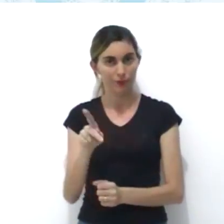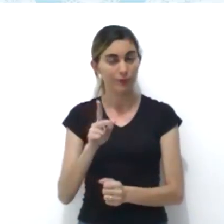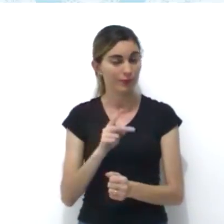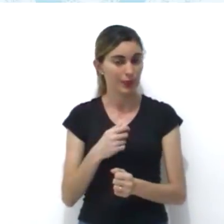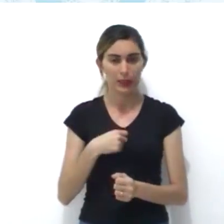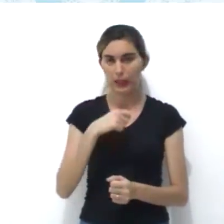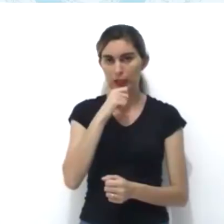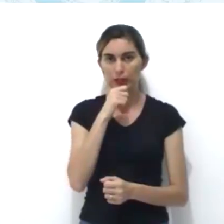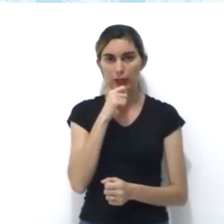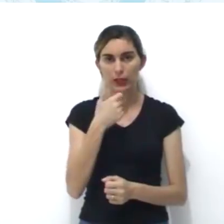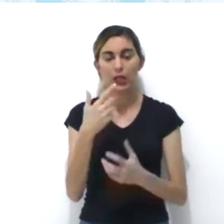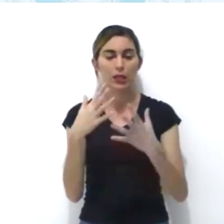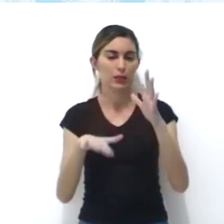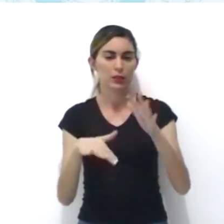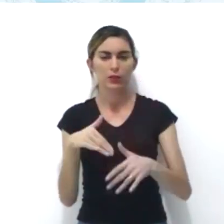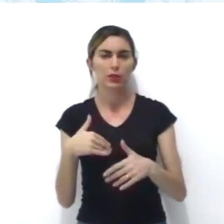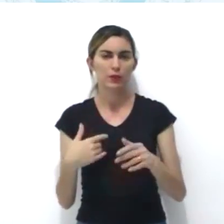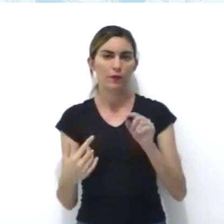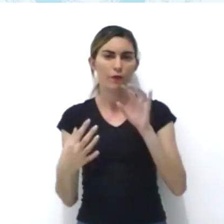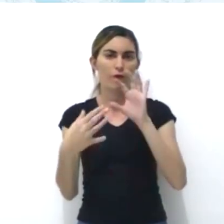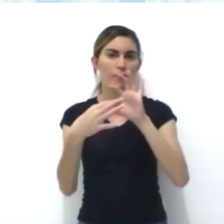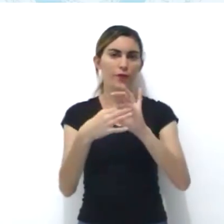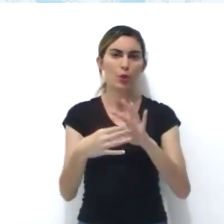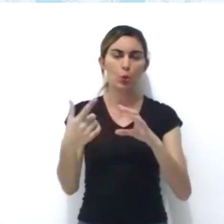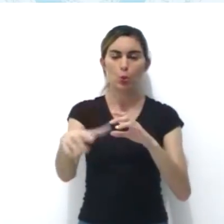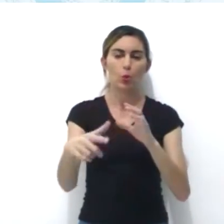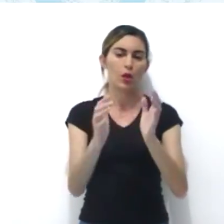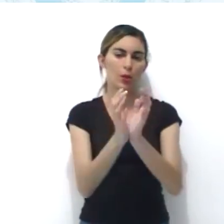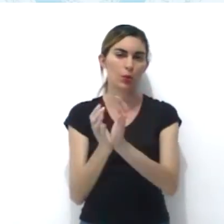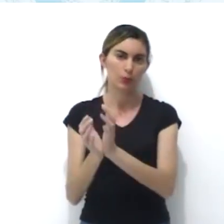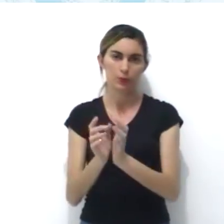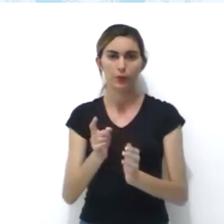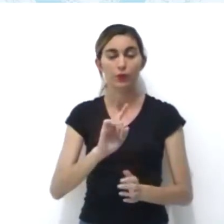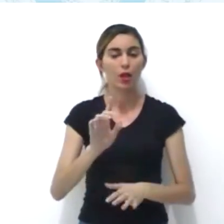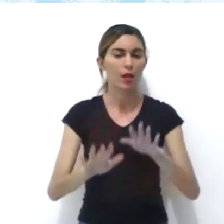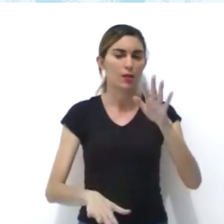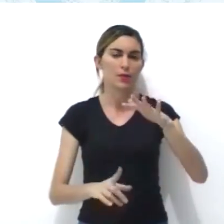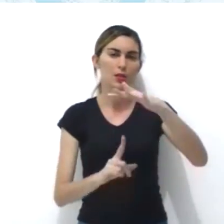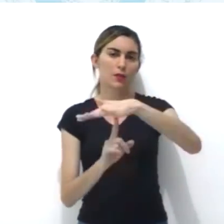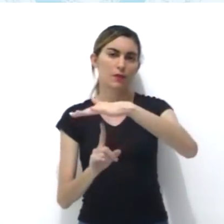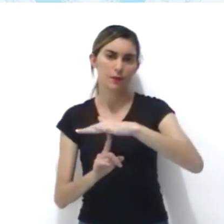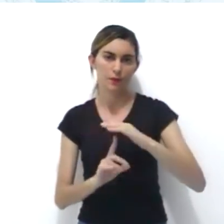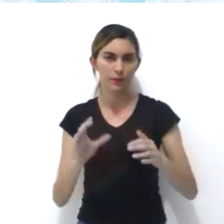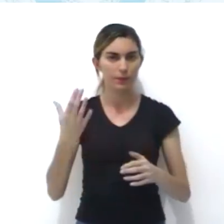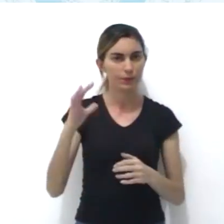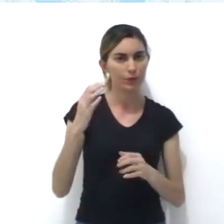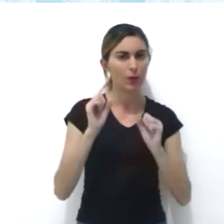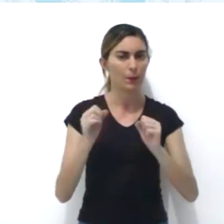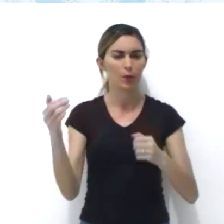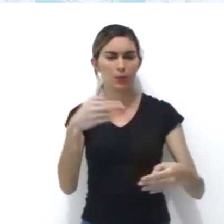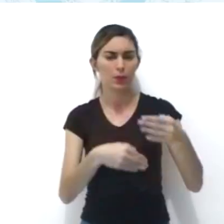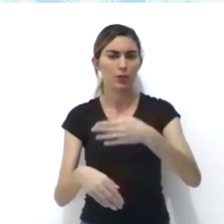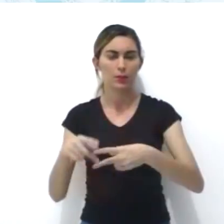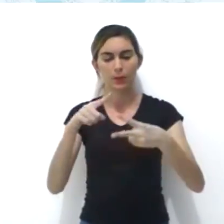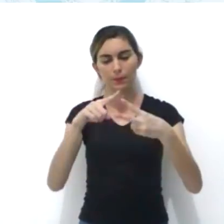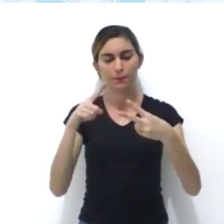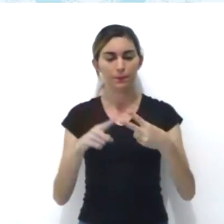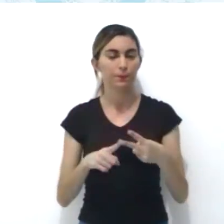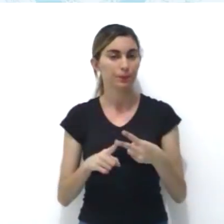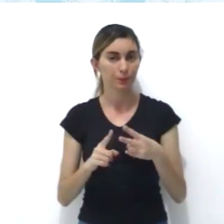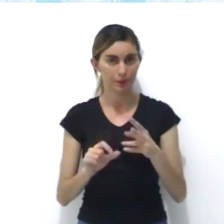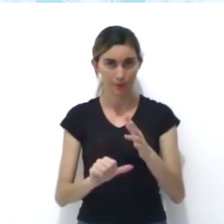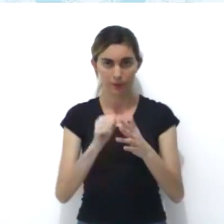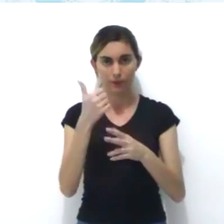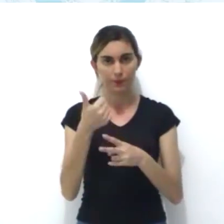professor, sem ter, né, muitas vezes, vínculo com os clubes. Então, nas feiras de ciências, pode participar de